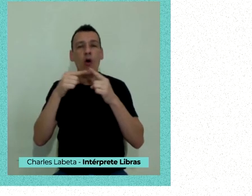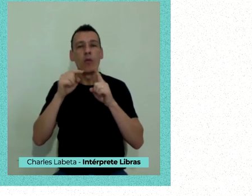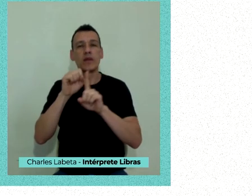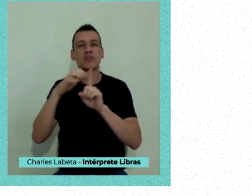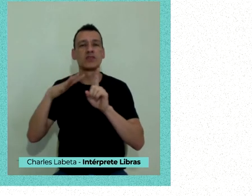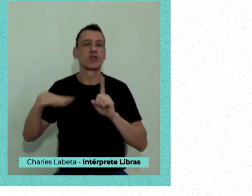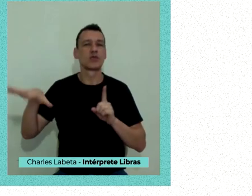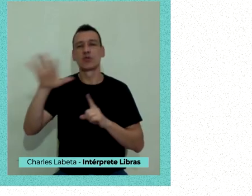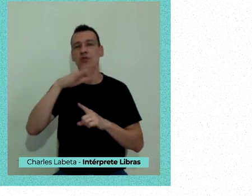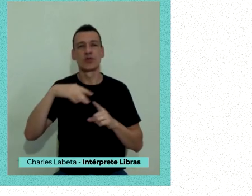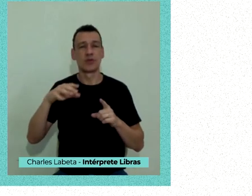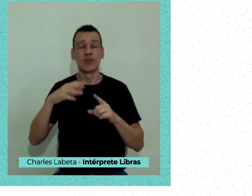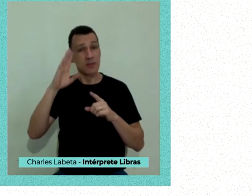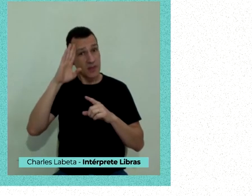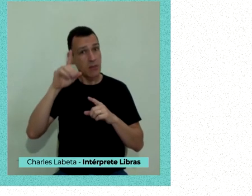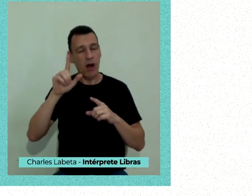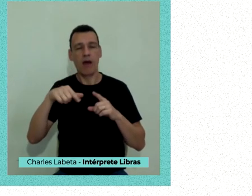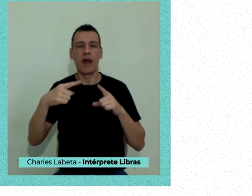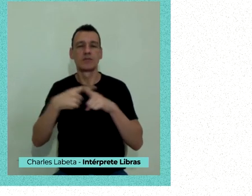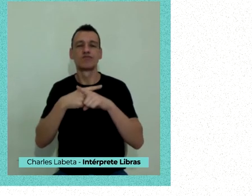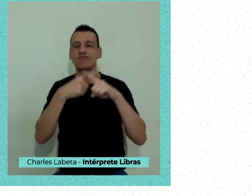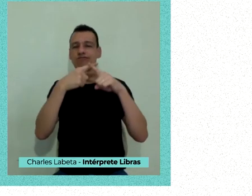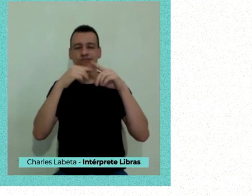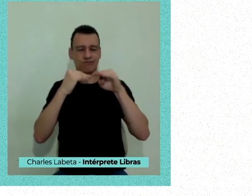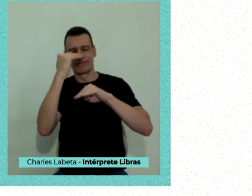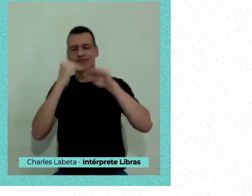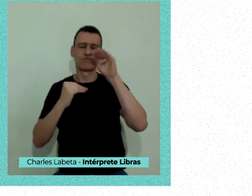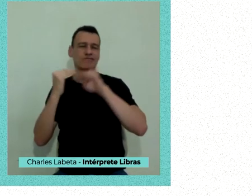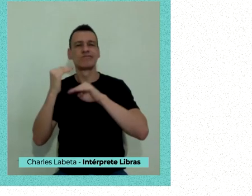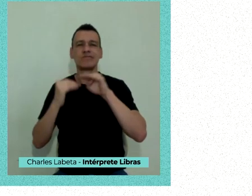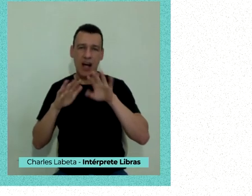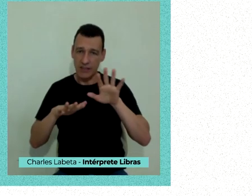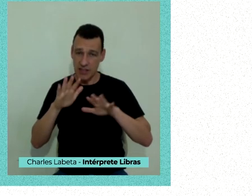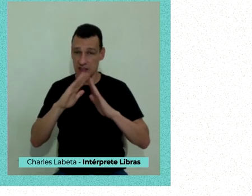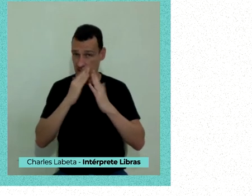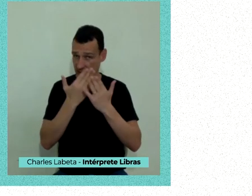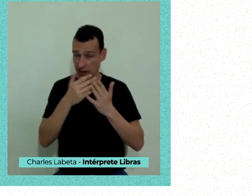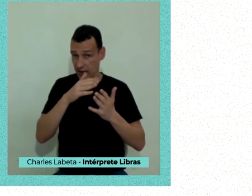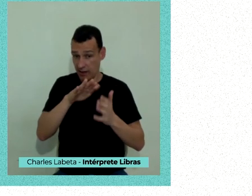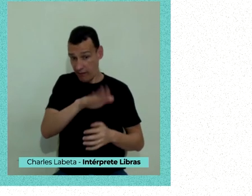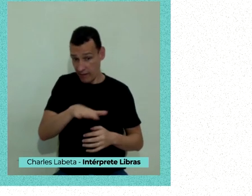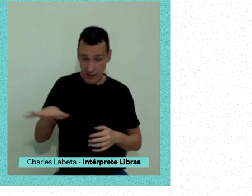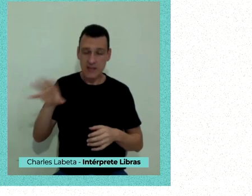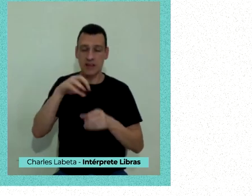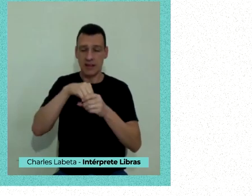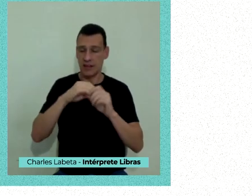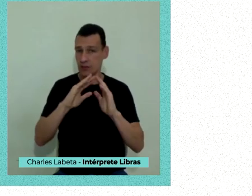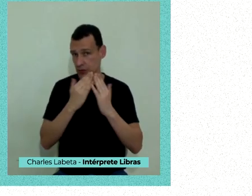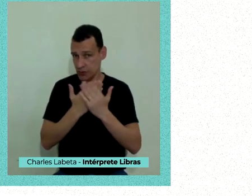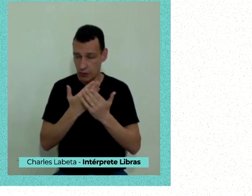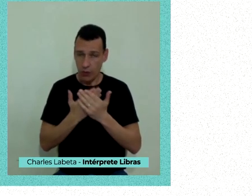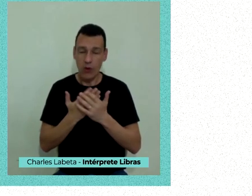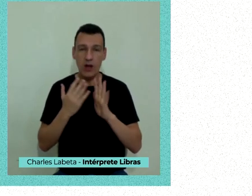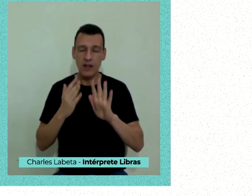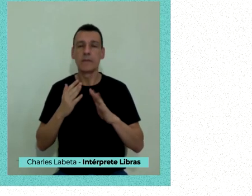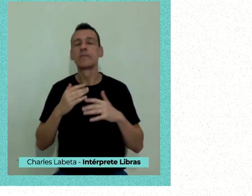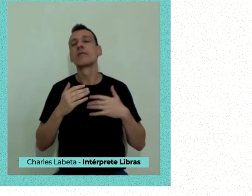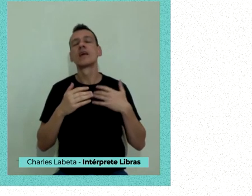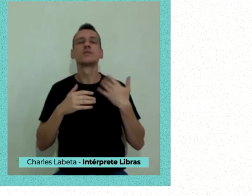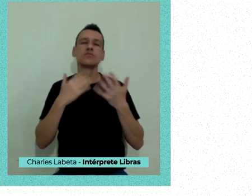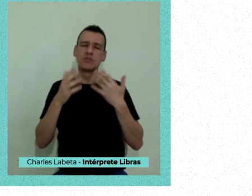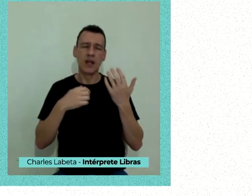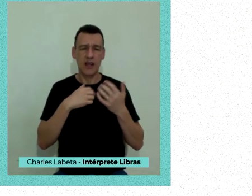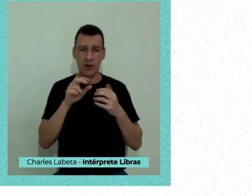os disparates. Então, essas crianças que muitas vezes estão dentro do ambiente escolar, elas vão vivenciar as mesmas violências que